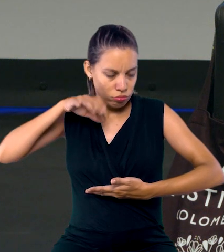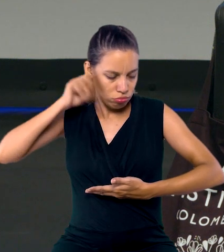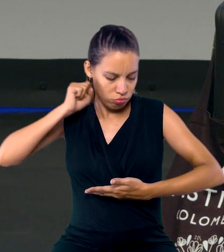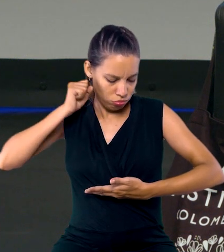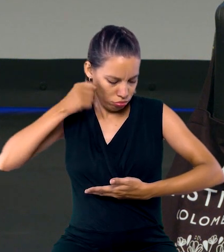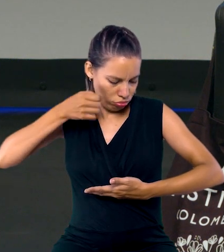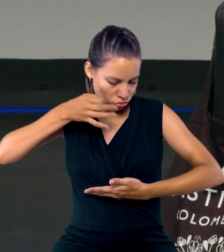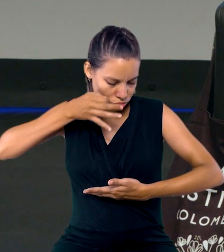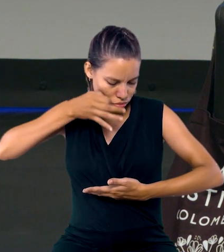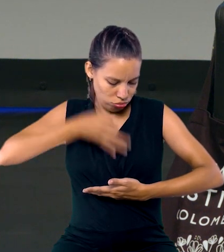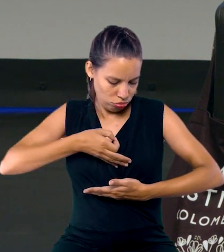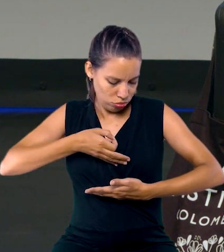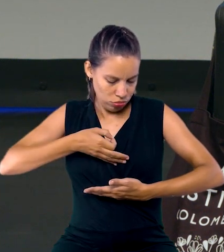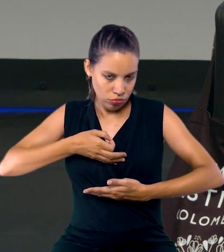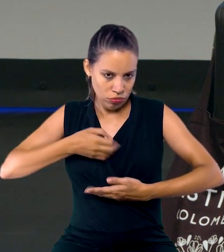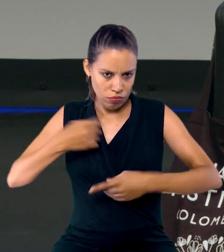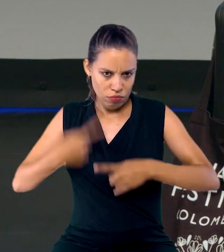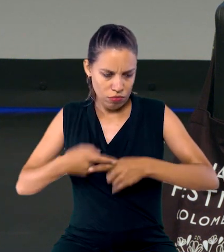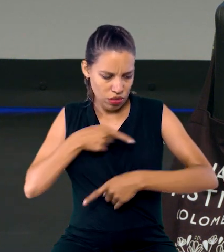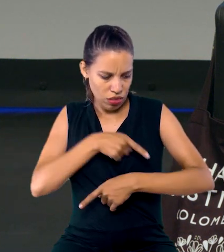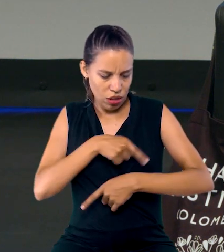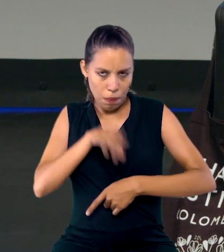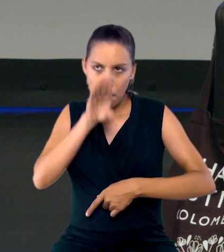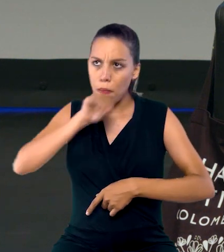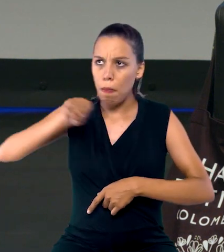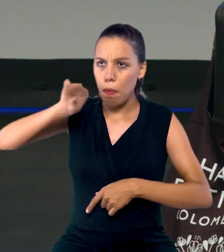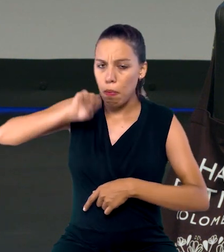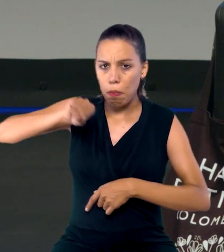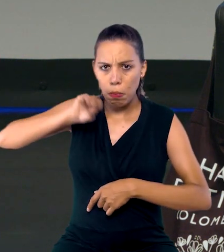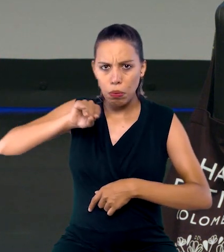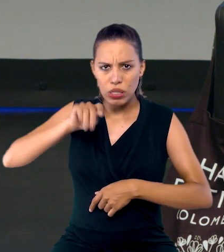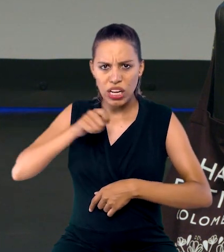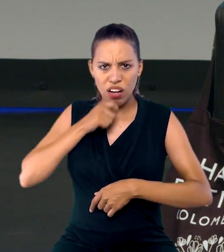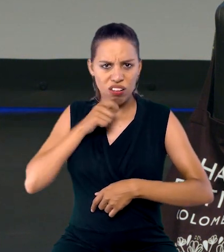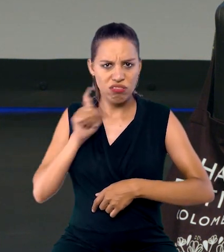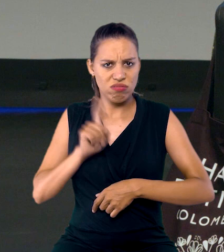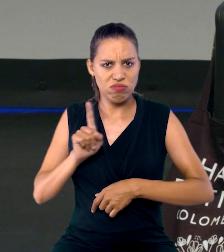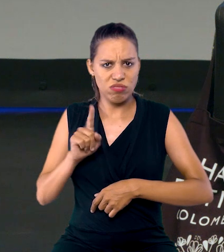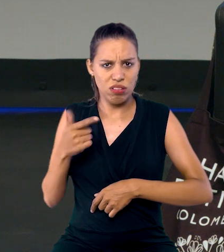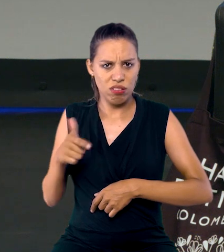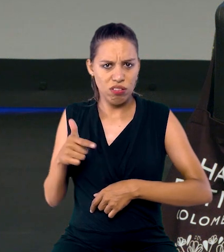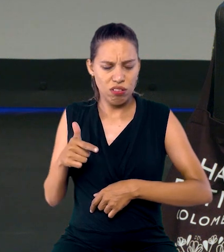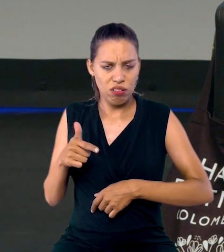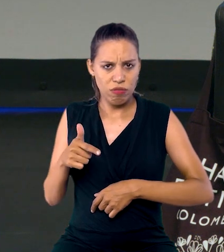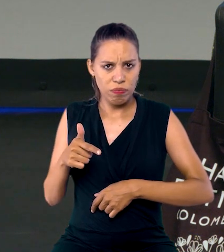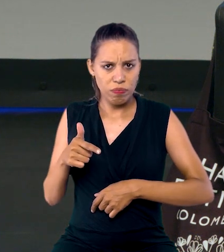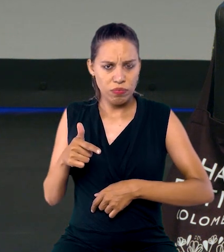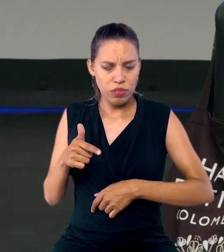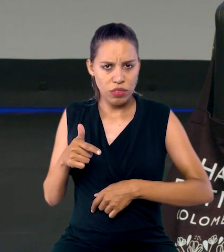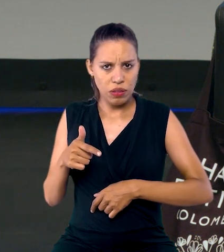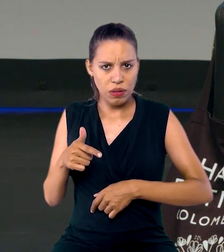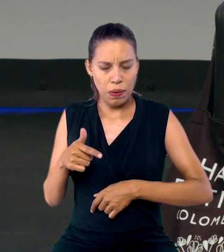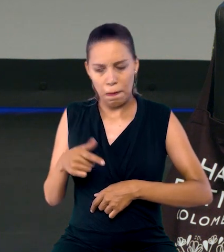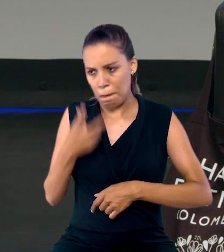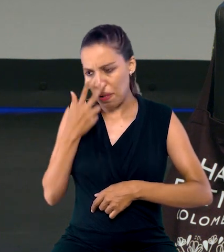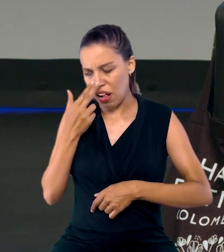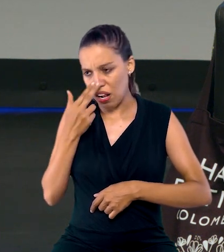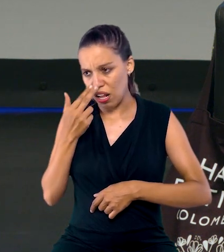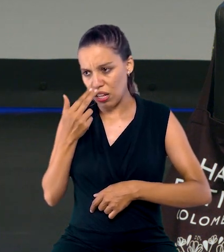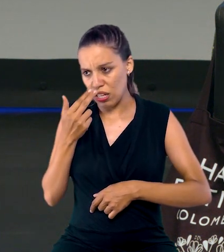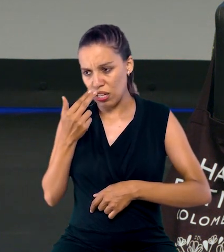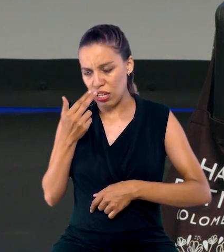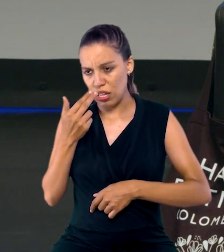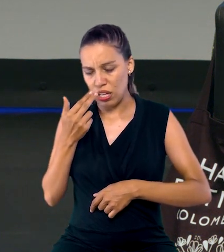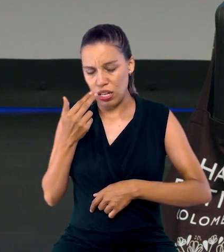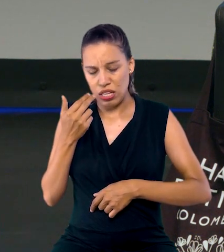eles não estariam ainda, né, aptos para essa linguagem das palavras. E é uma tarefa impossível,